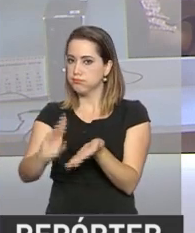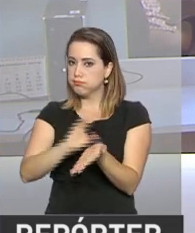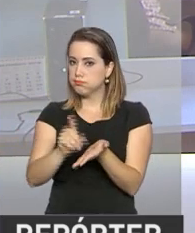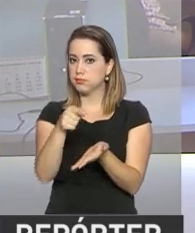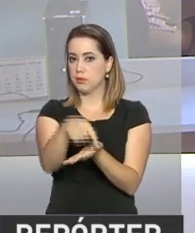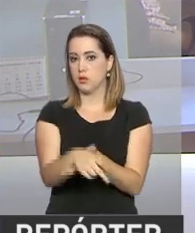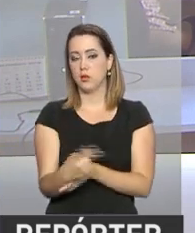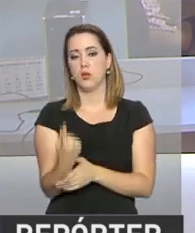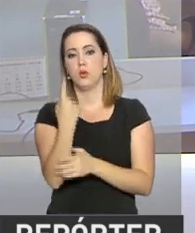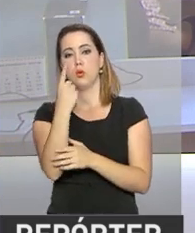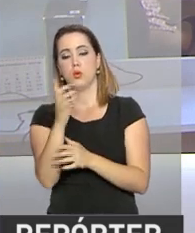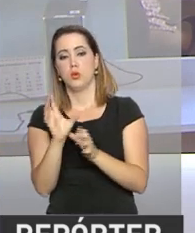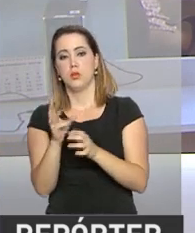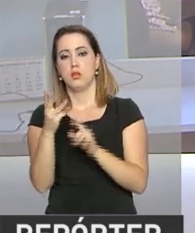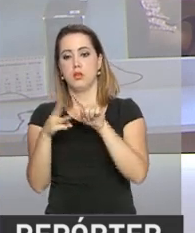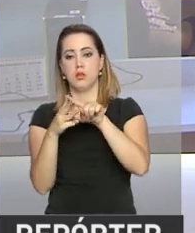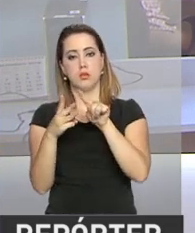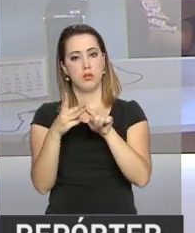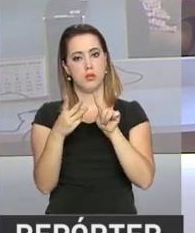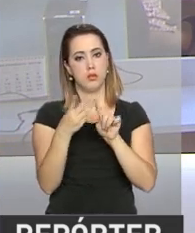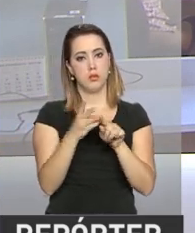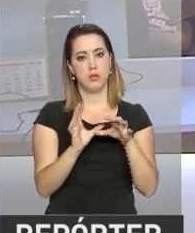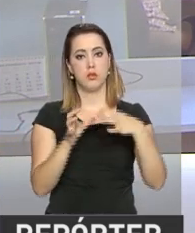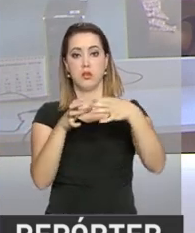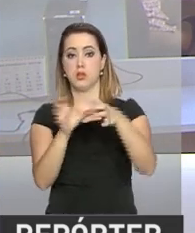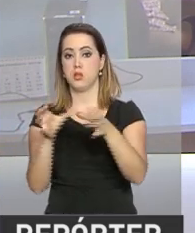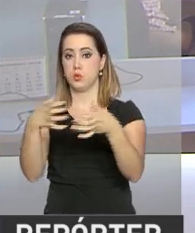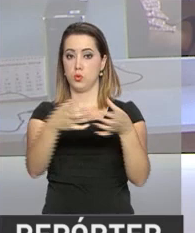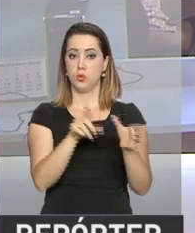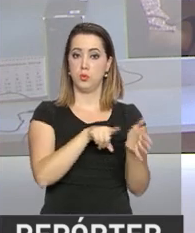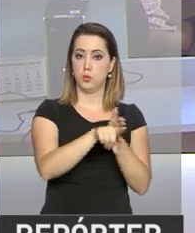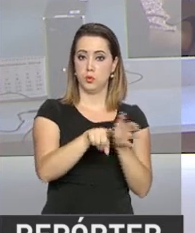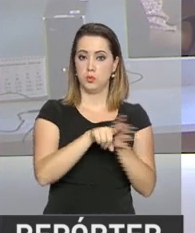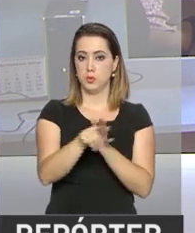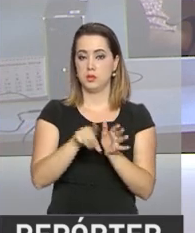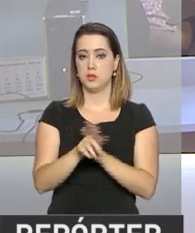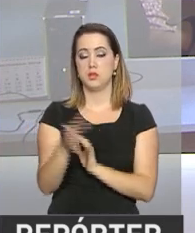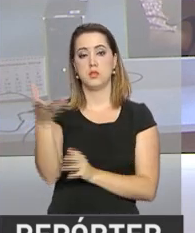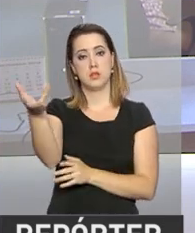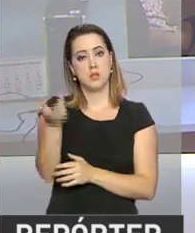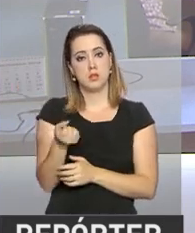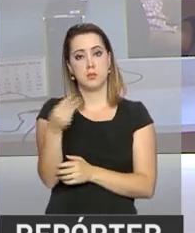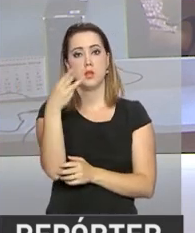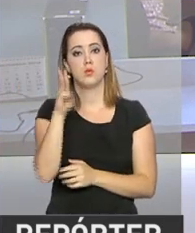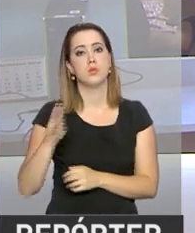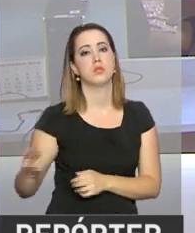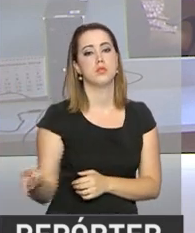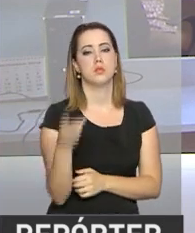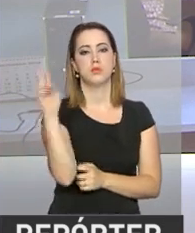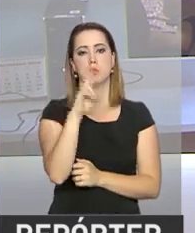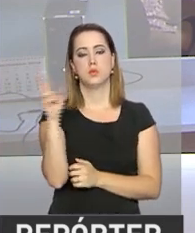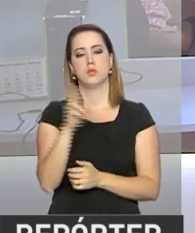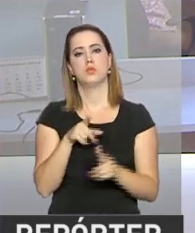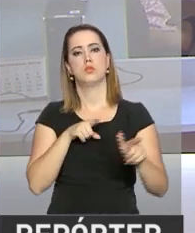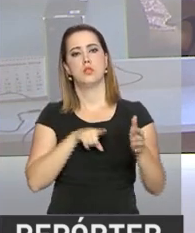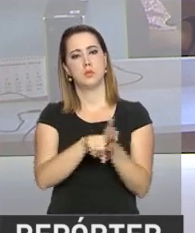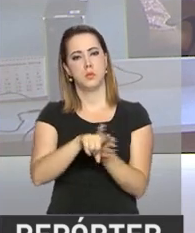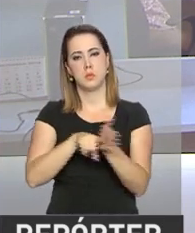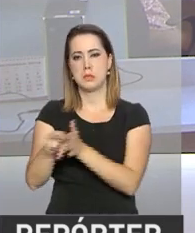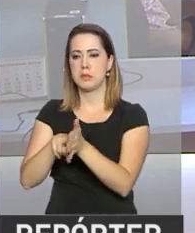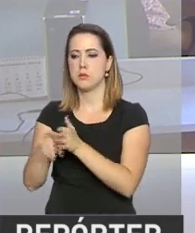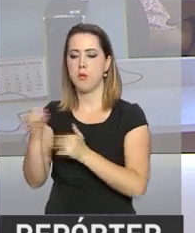universidades federais receberam agora em dezembro cerca de R 3 milhões deais para pesquisa sobre o vírus ica As